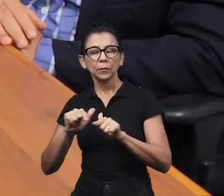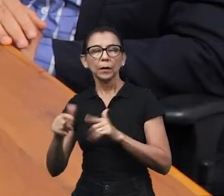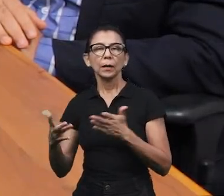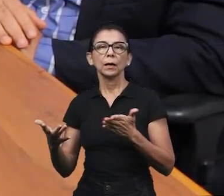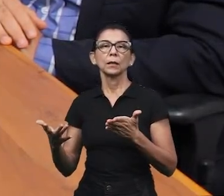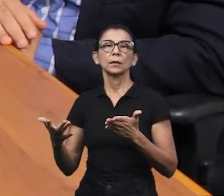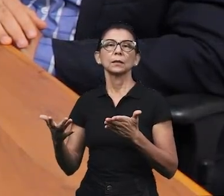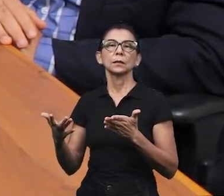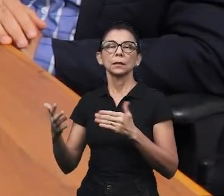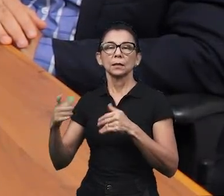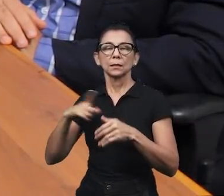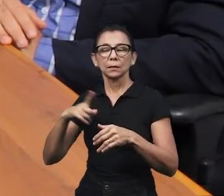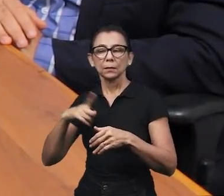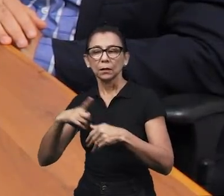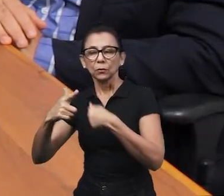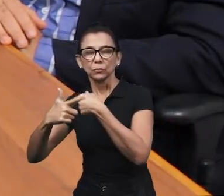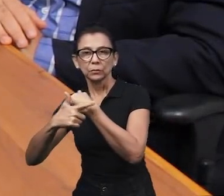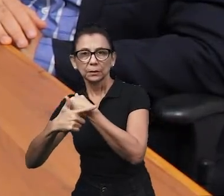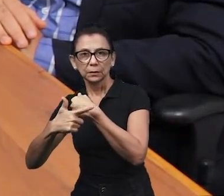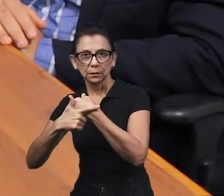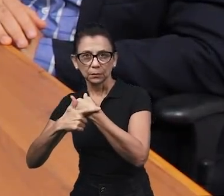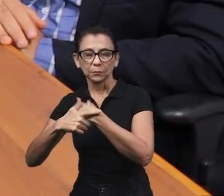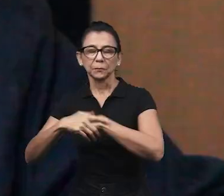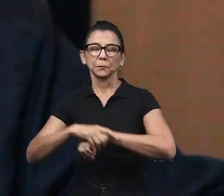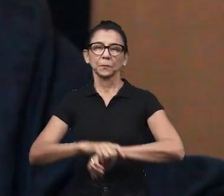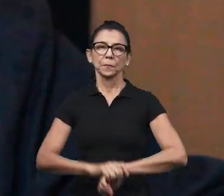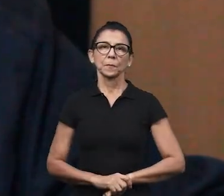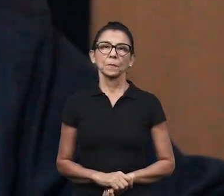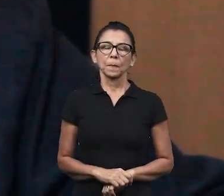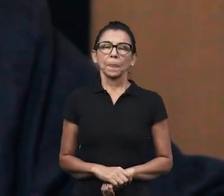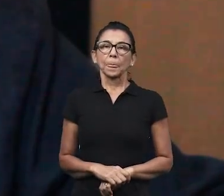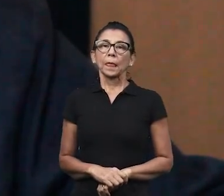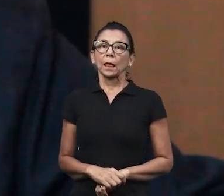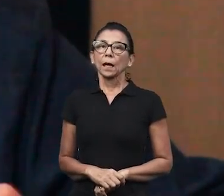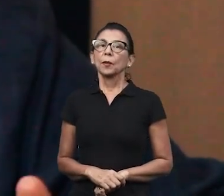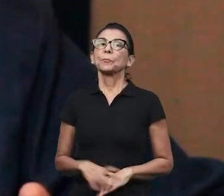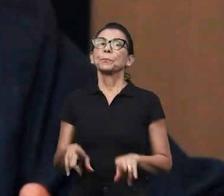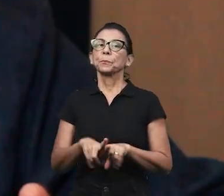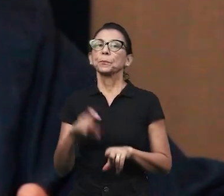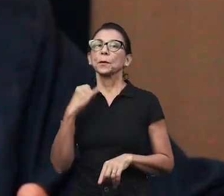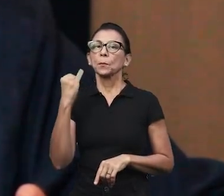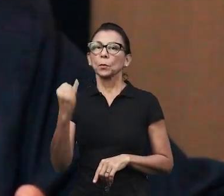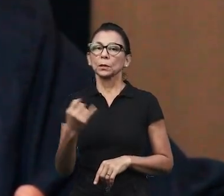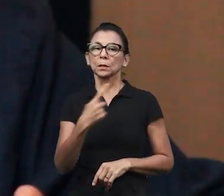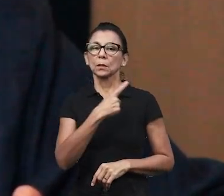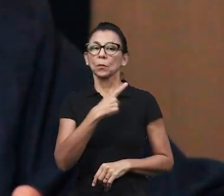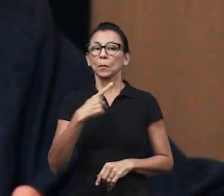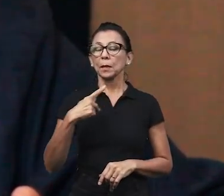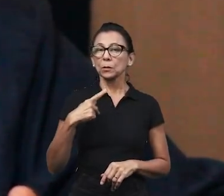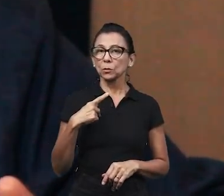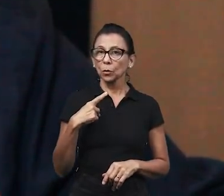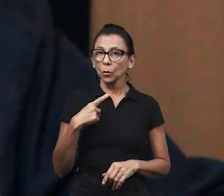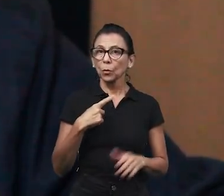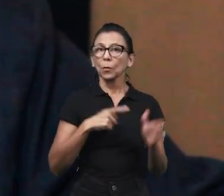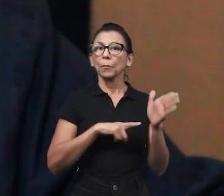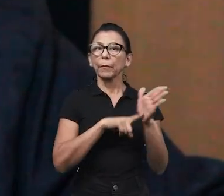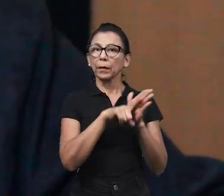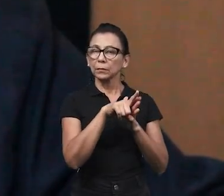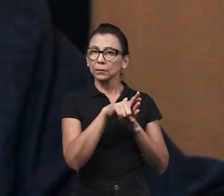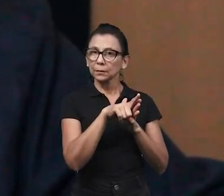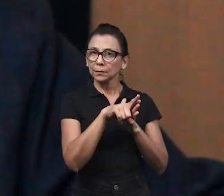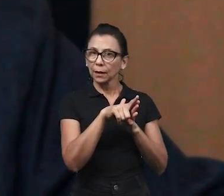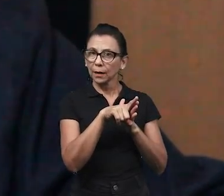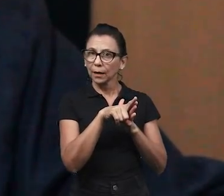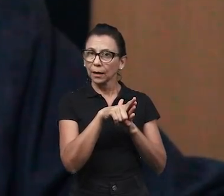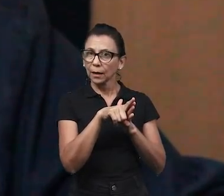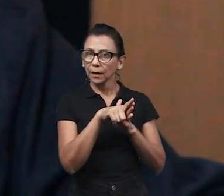à igreja. Não é? O pastor tem ciência? Tem. Vamos passar no grupo de intercessão. Há um cadastro